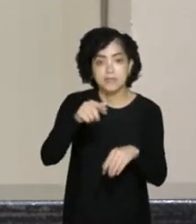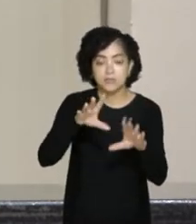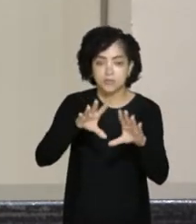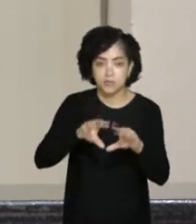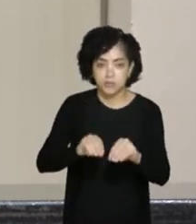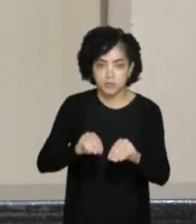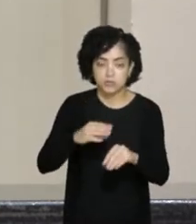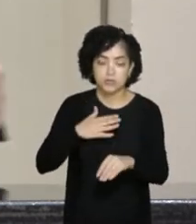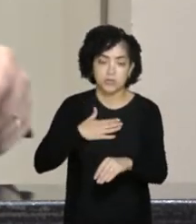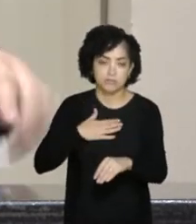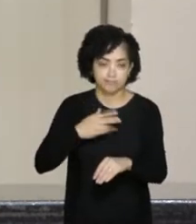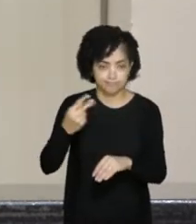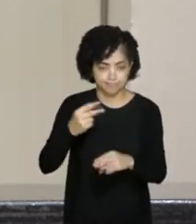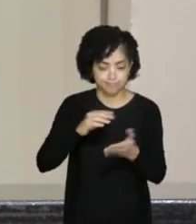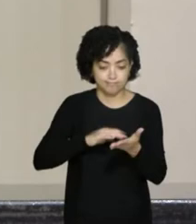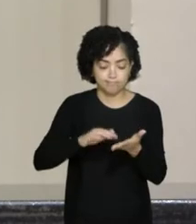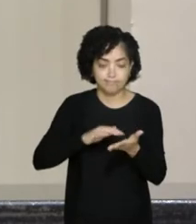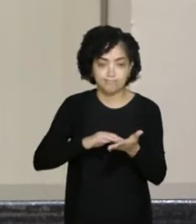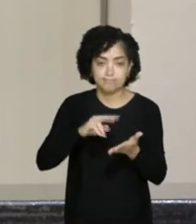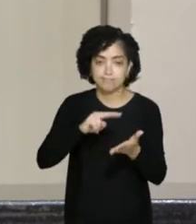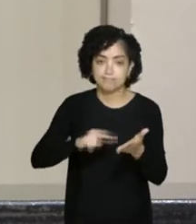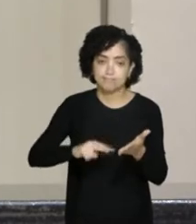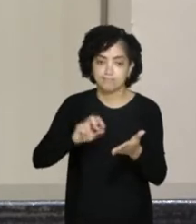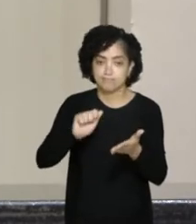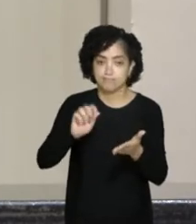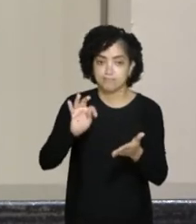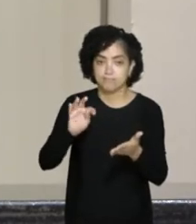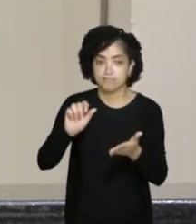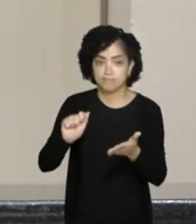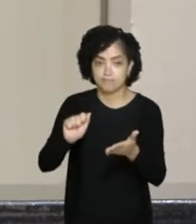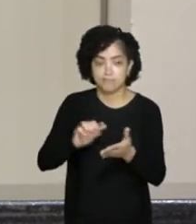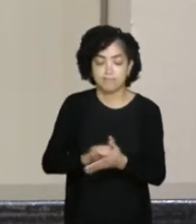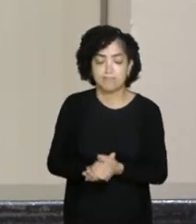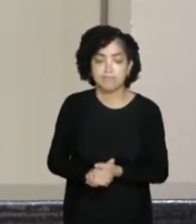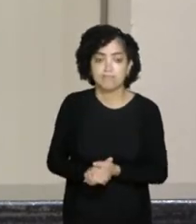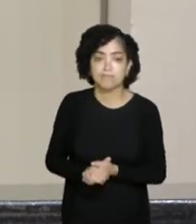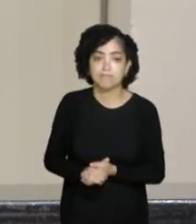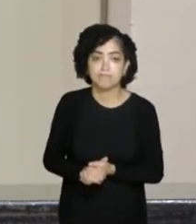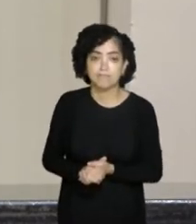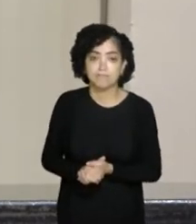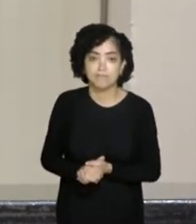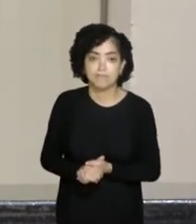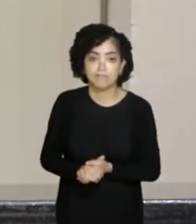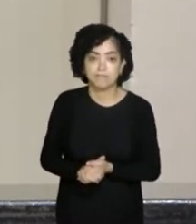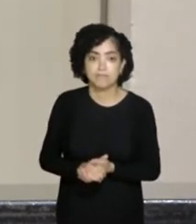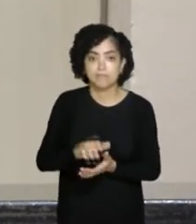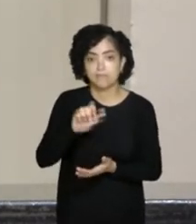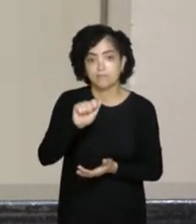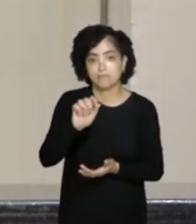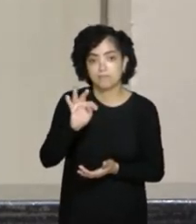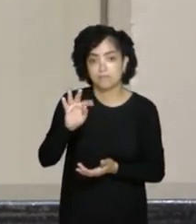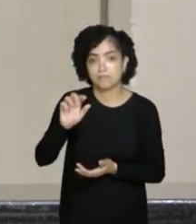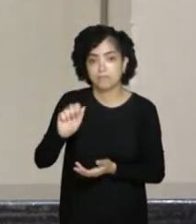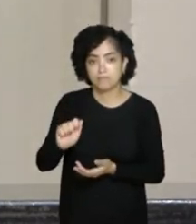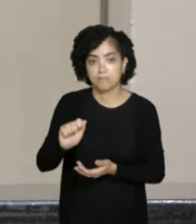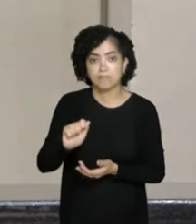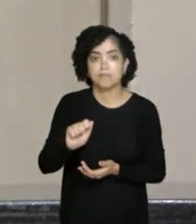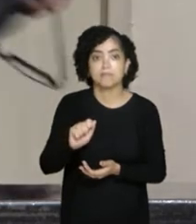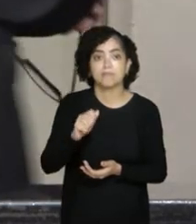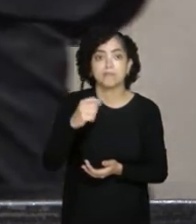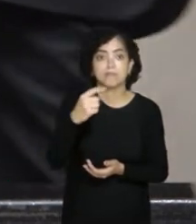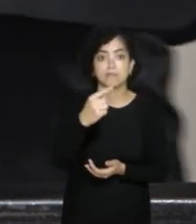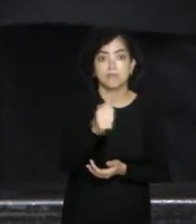constar, eu, segundo secretário, lavrei a presente ata. Ata da